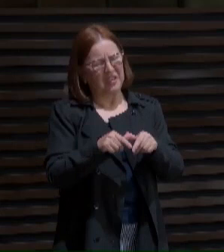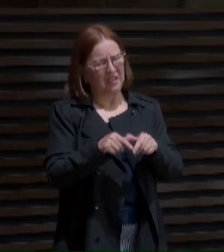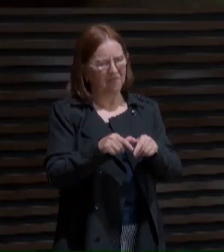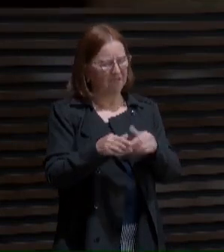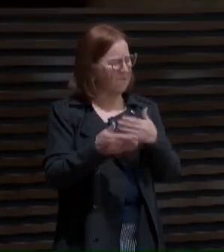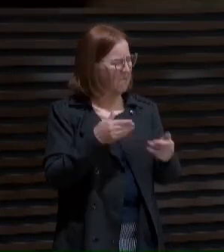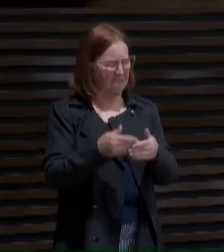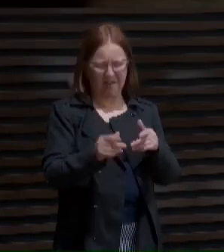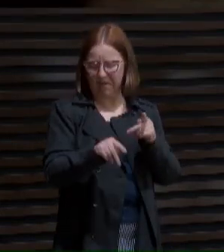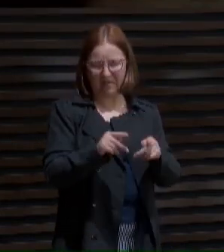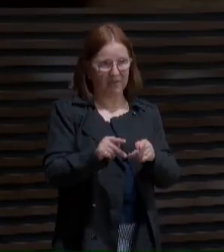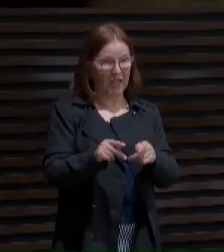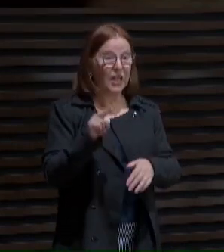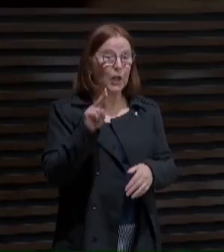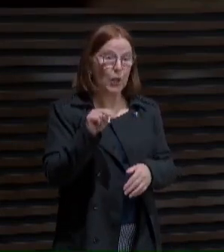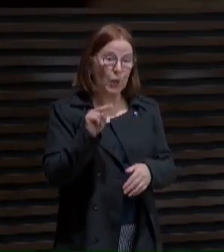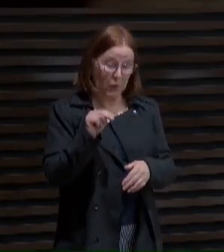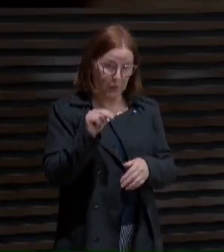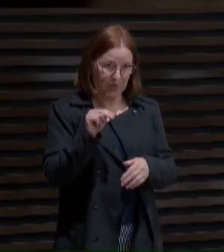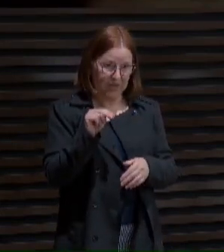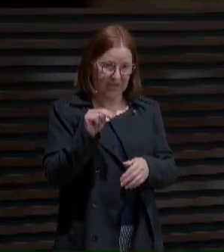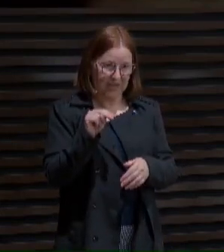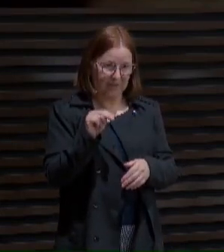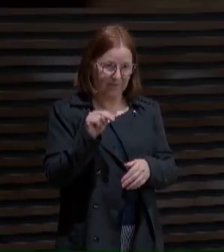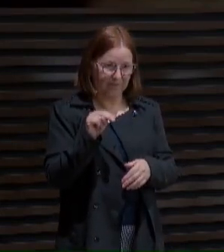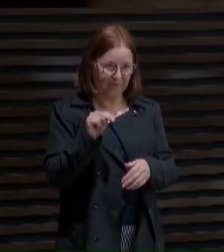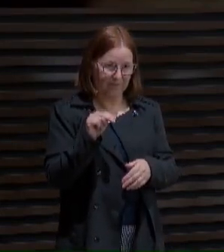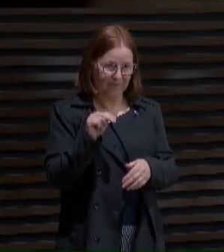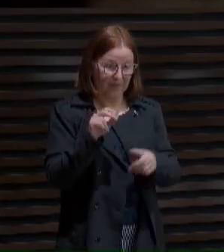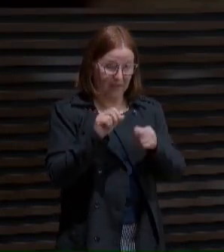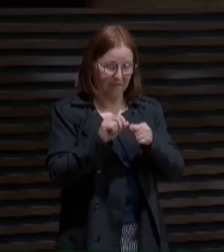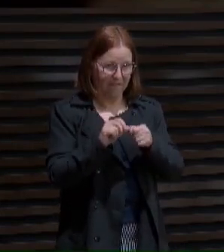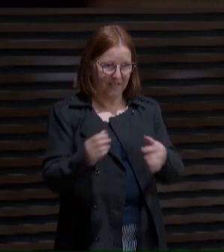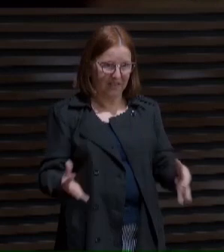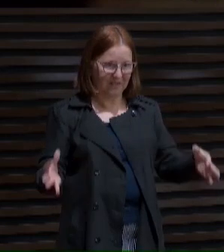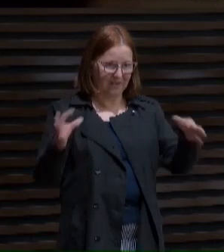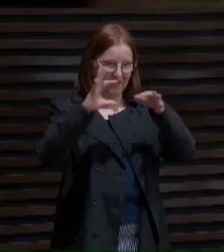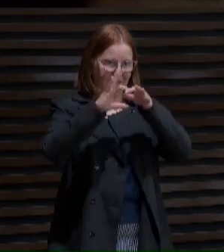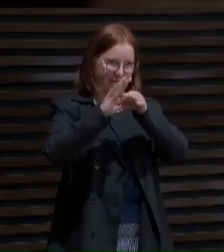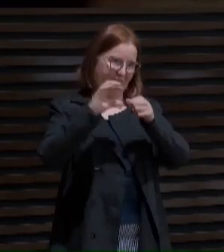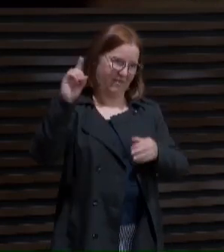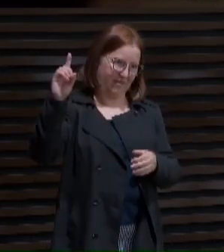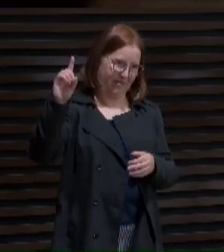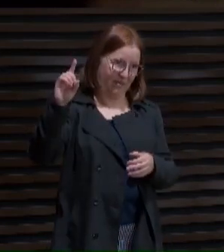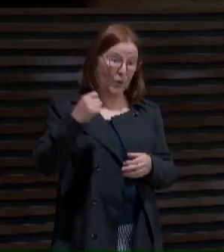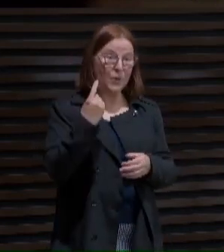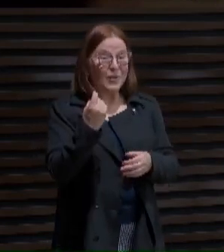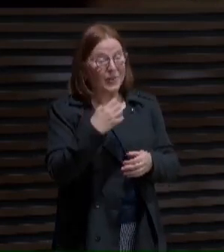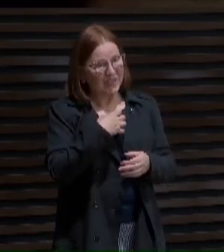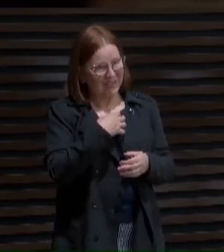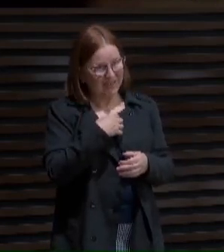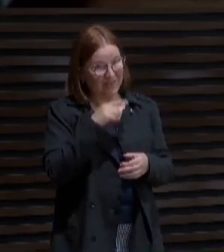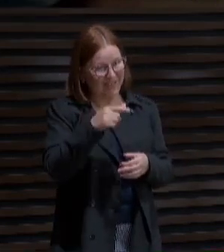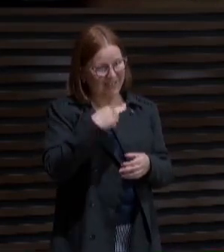gentios, ela nunca irá trazer a reconciliação com Deus. A única maneira de você